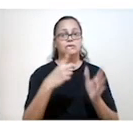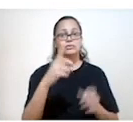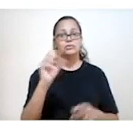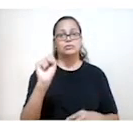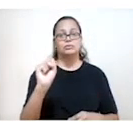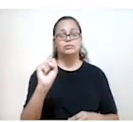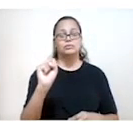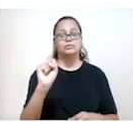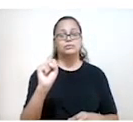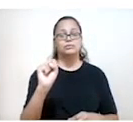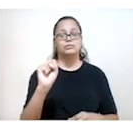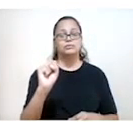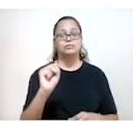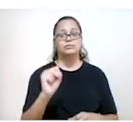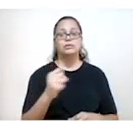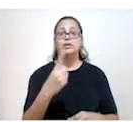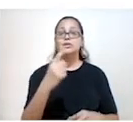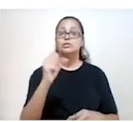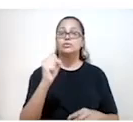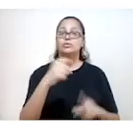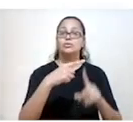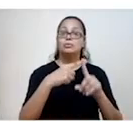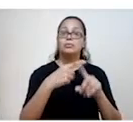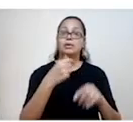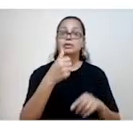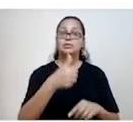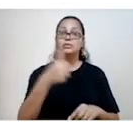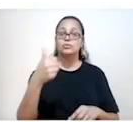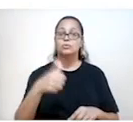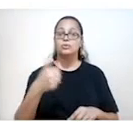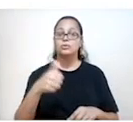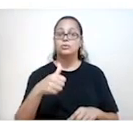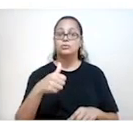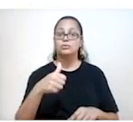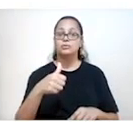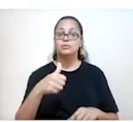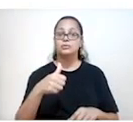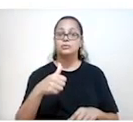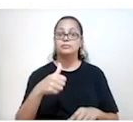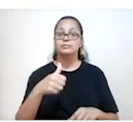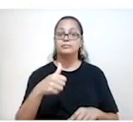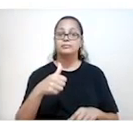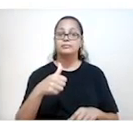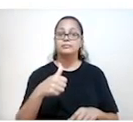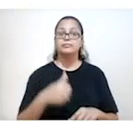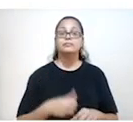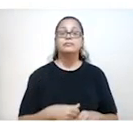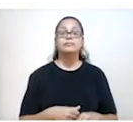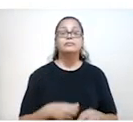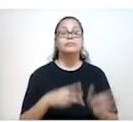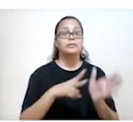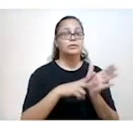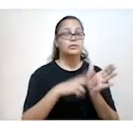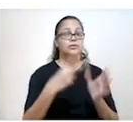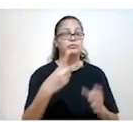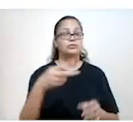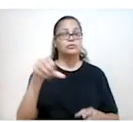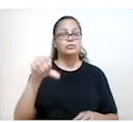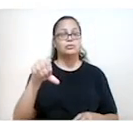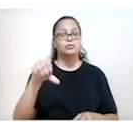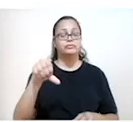18. 18 mais esse 11 aqui, o raciocínio está aqui, ó. 9 vezes 2, 18. 18 mais 11,